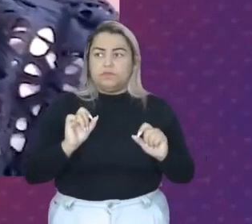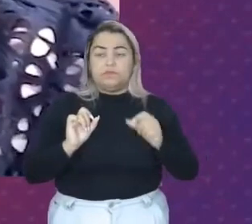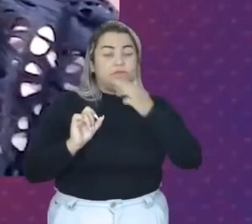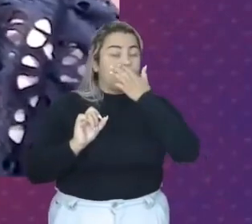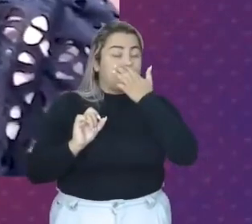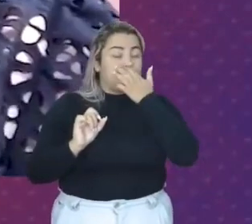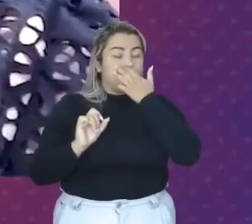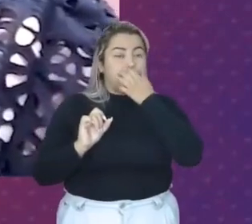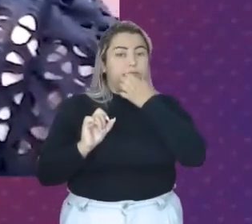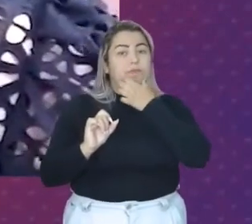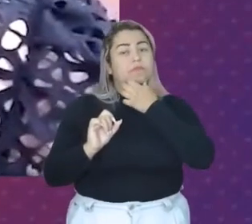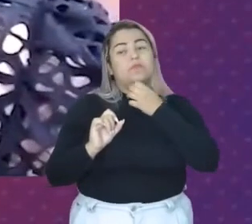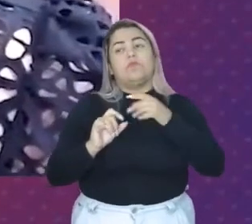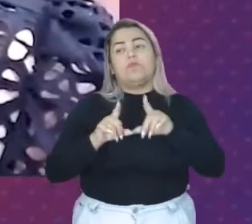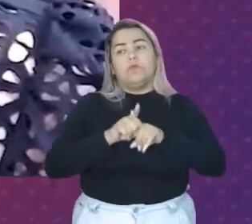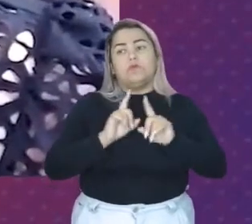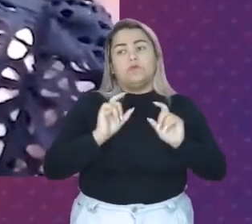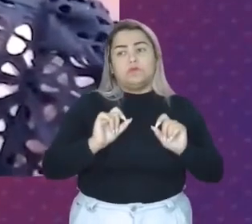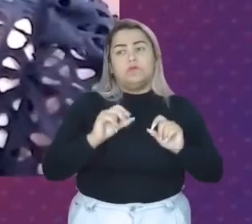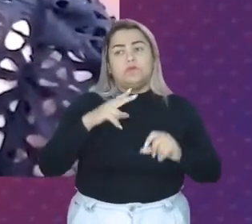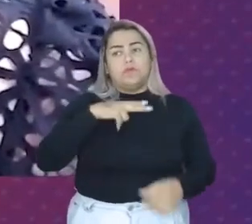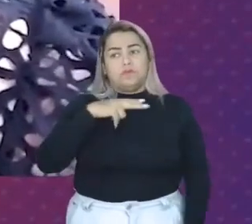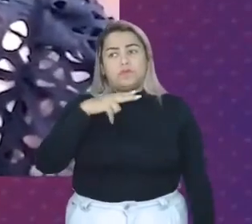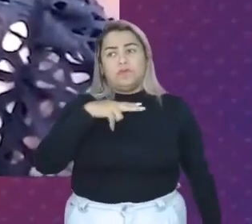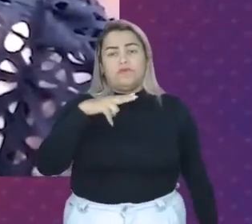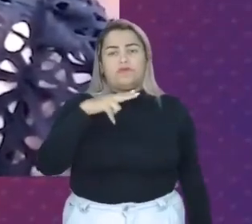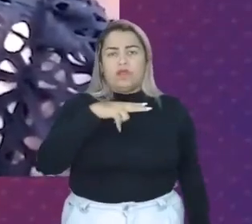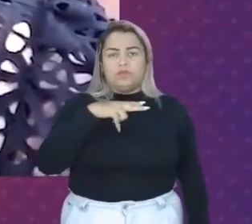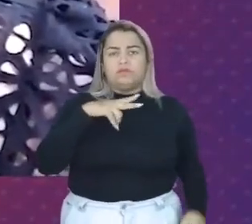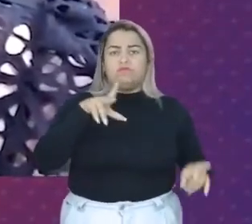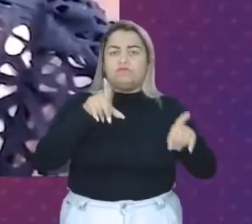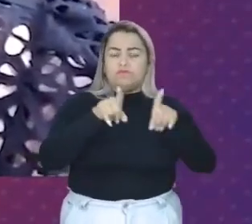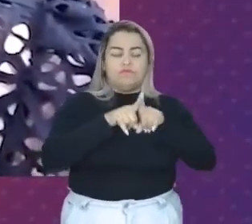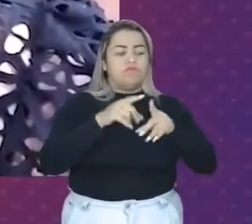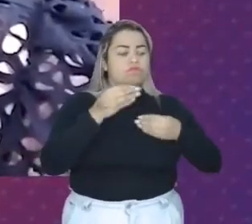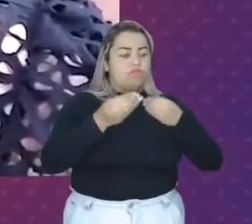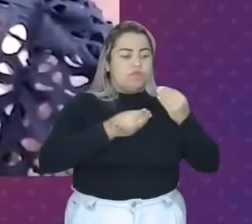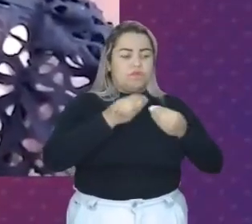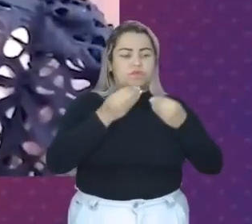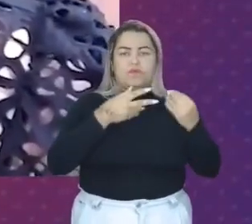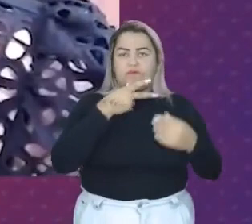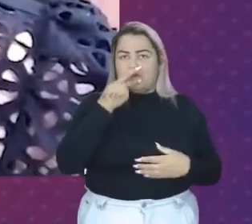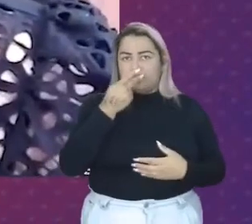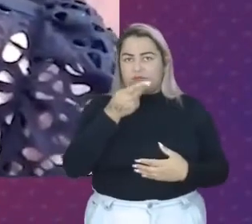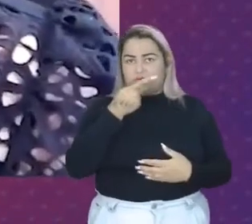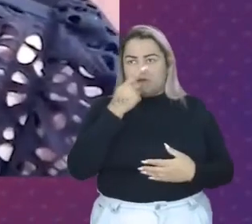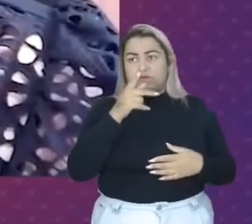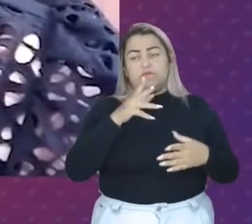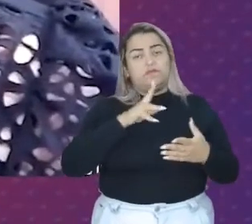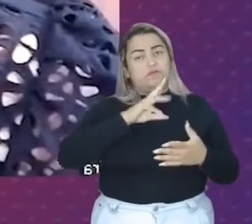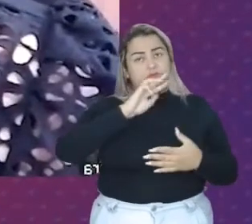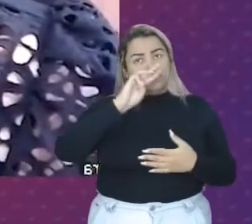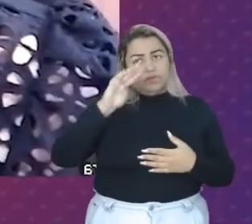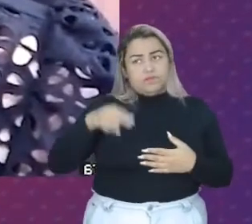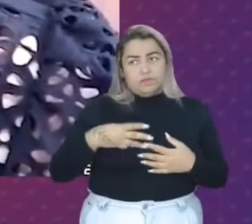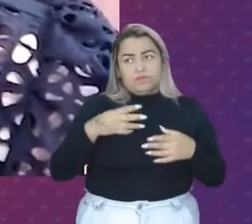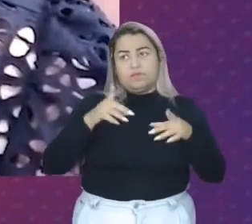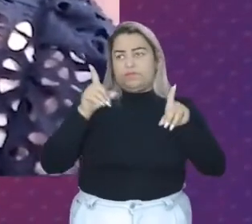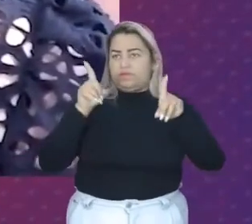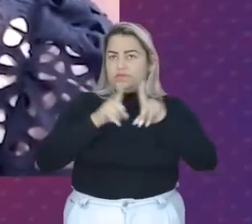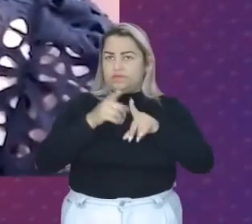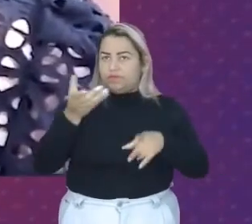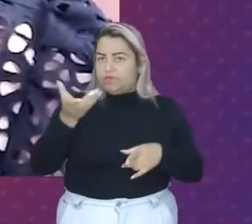que é o ambiente privado. E, assim como nós falamos que lugar de mulher é onde ela